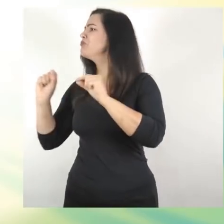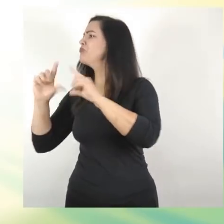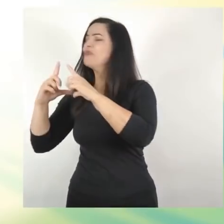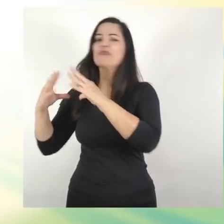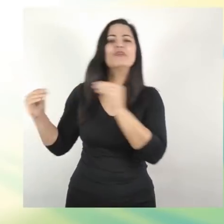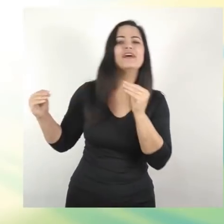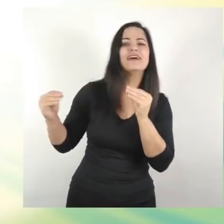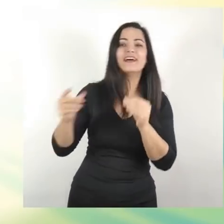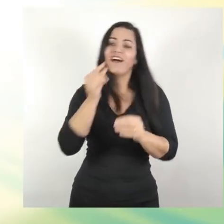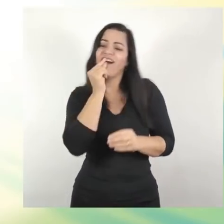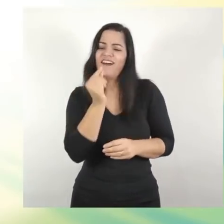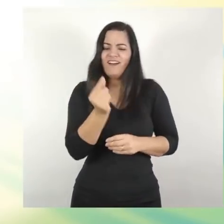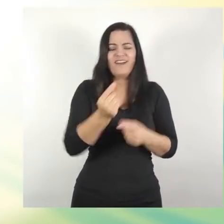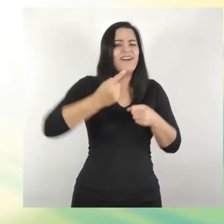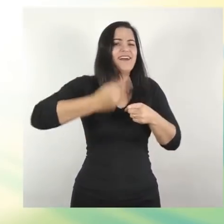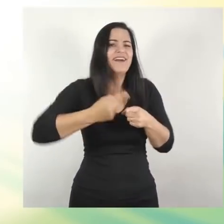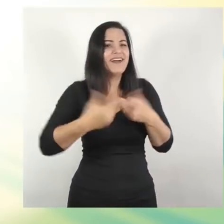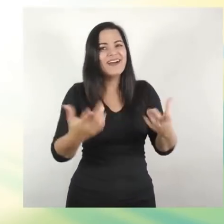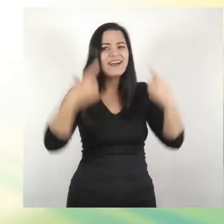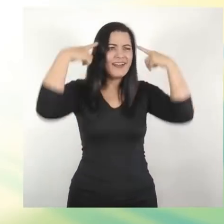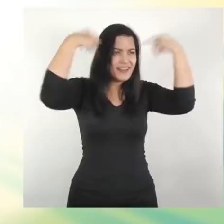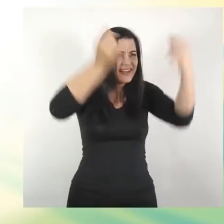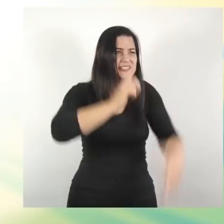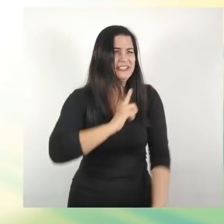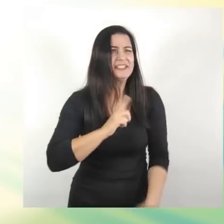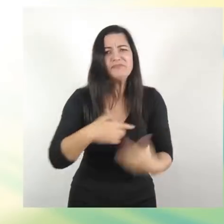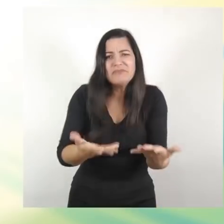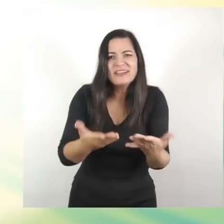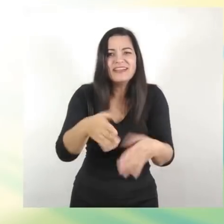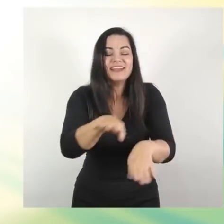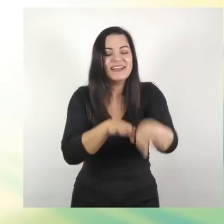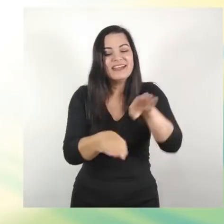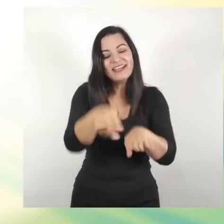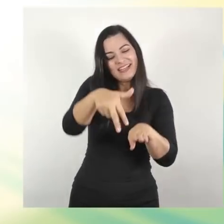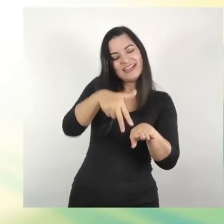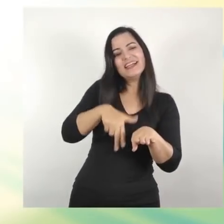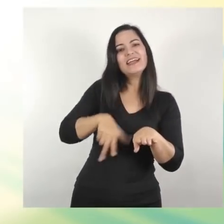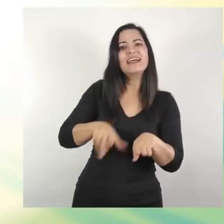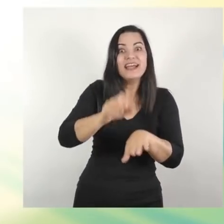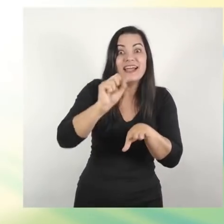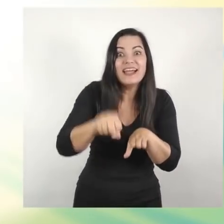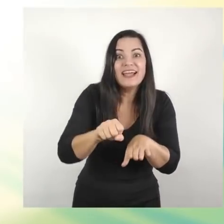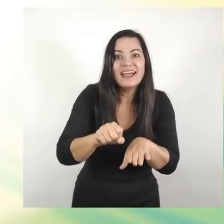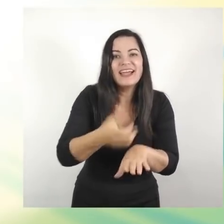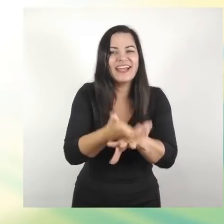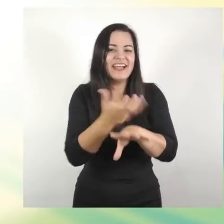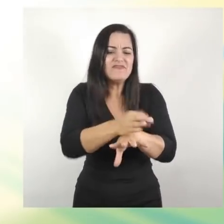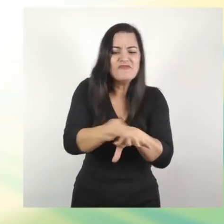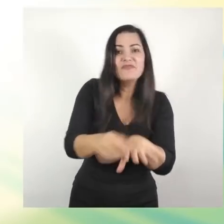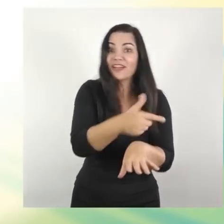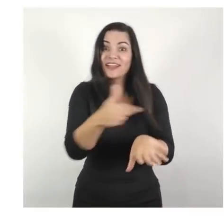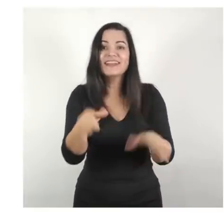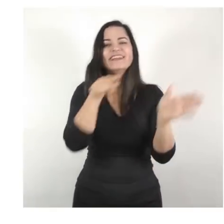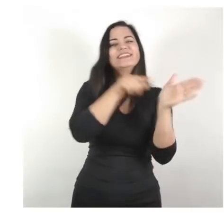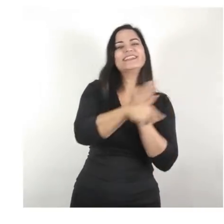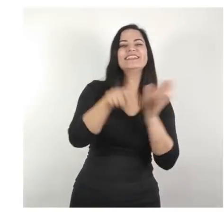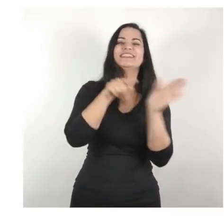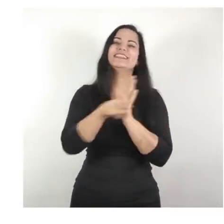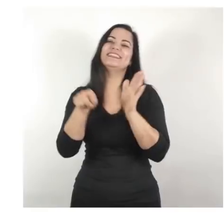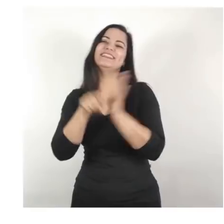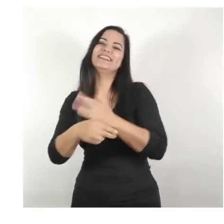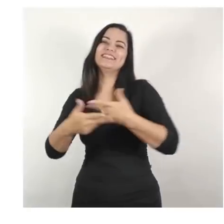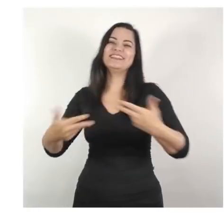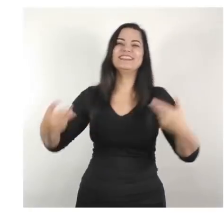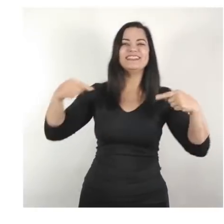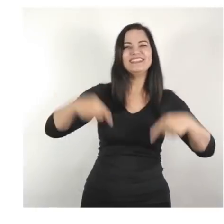a estrela cadente? Porque a gente perde dente, será que existe duende? Dá pra andar de trás pra frente, abacaxi não tem semente. Tudo